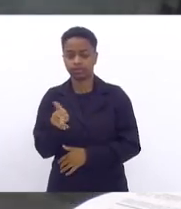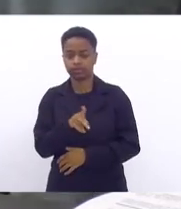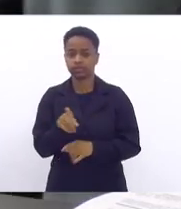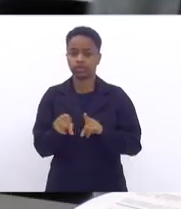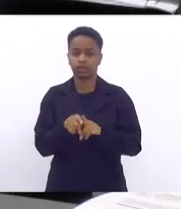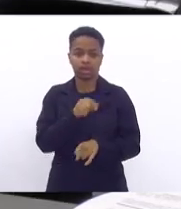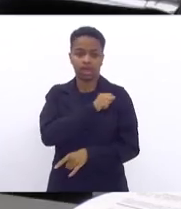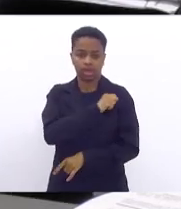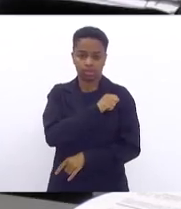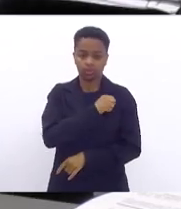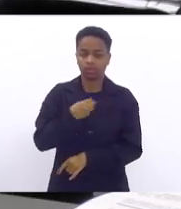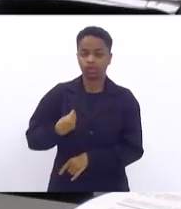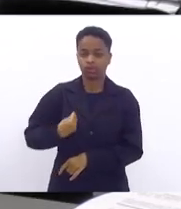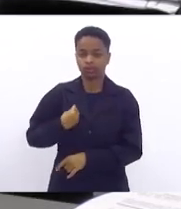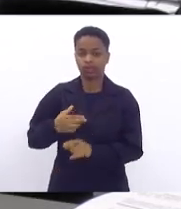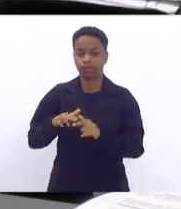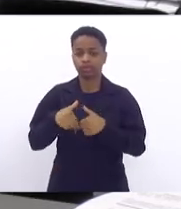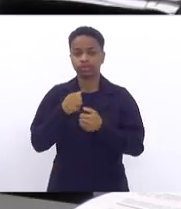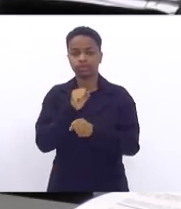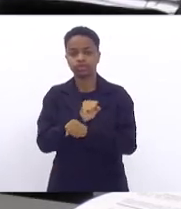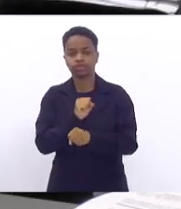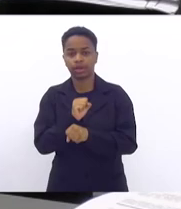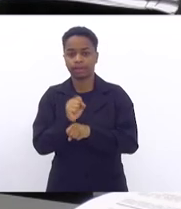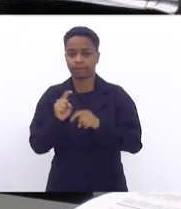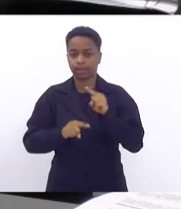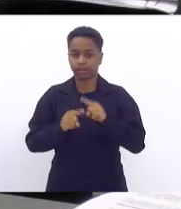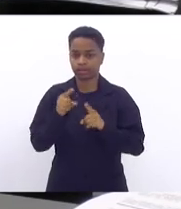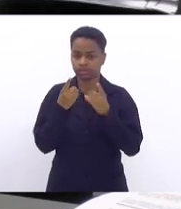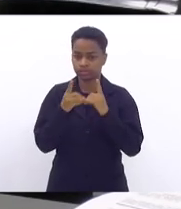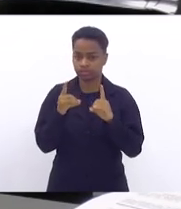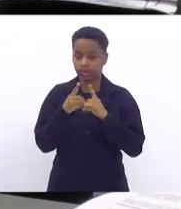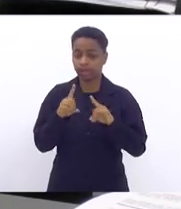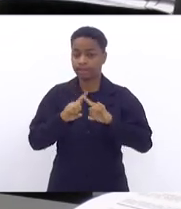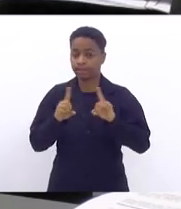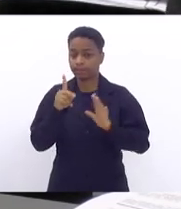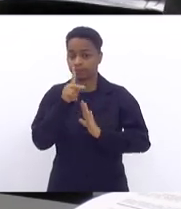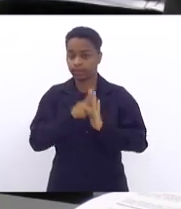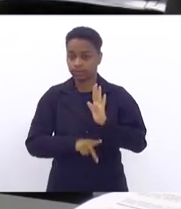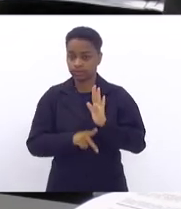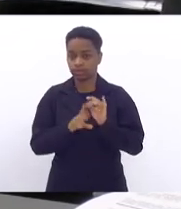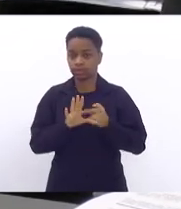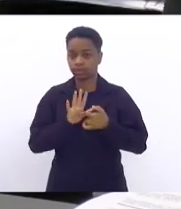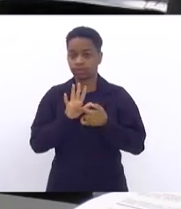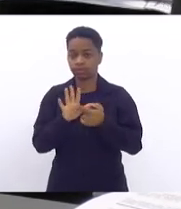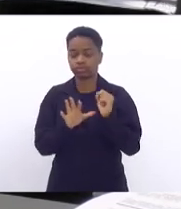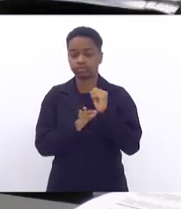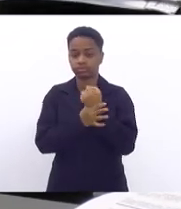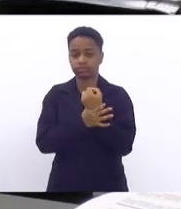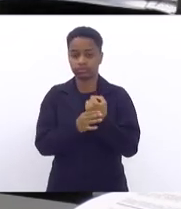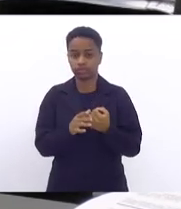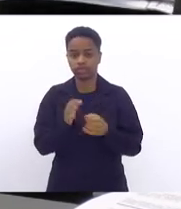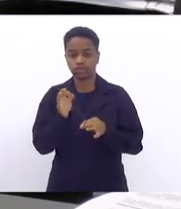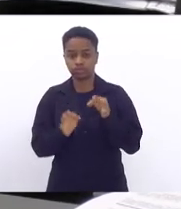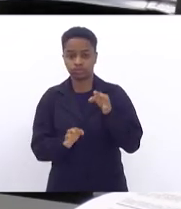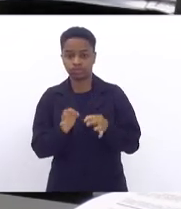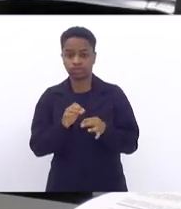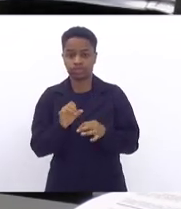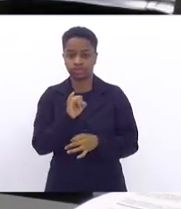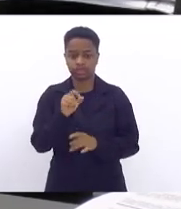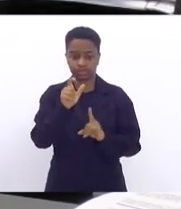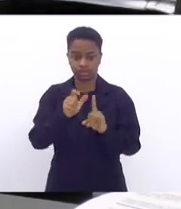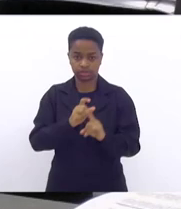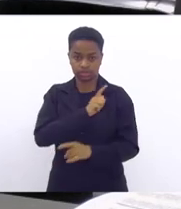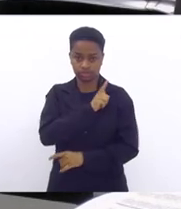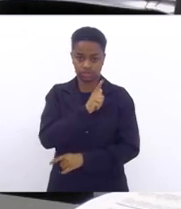discentes passam na espera pelo material didático. Mas o projeto, senhor presidente, ele dá segurança jurídica ao gestor público que,